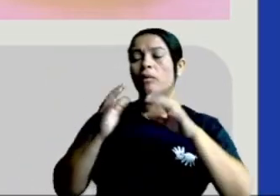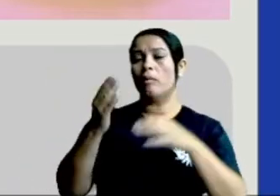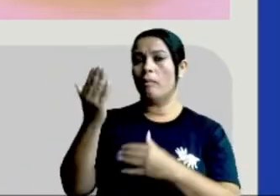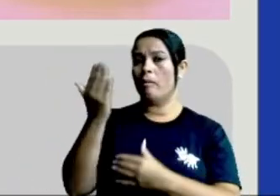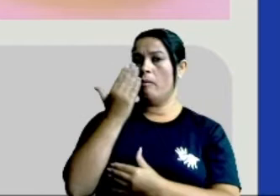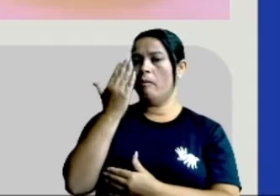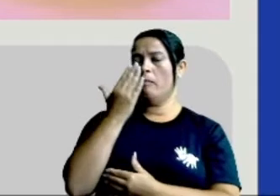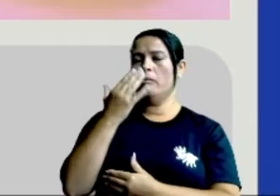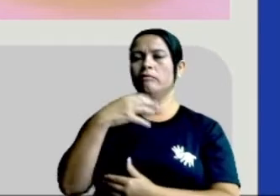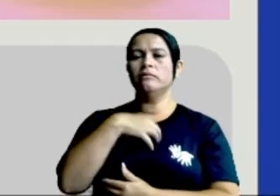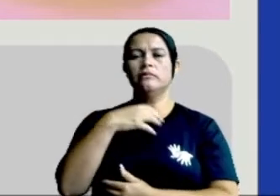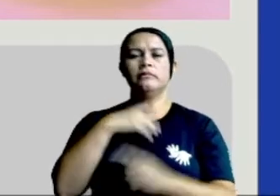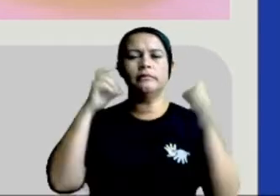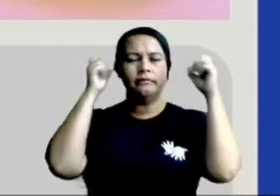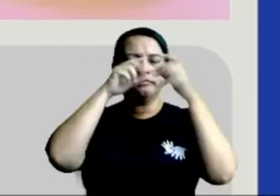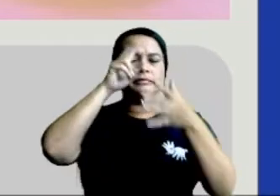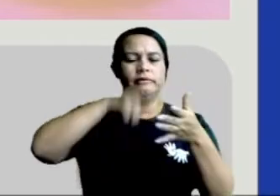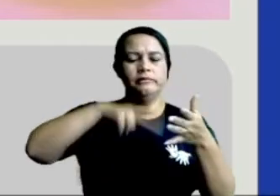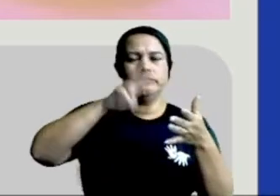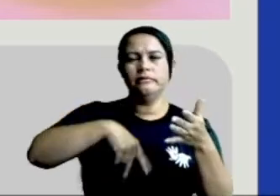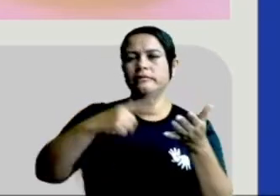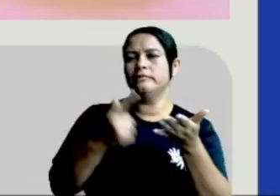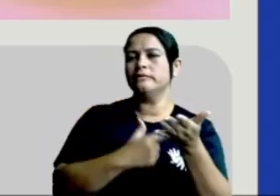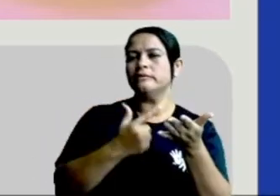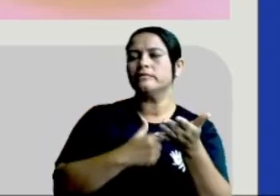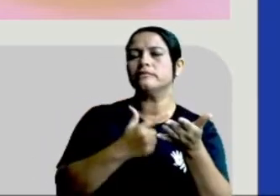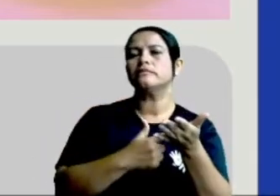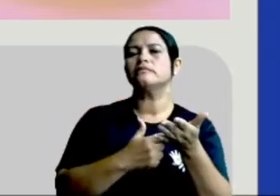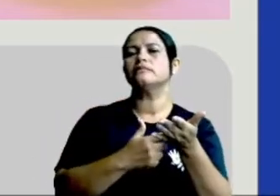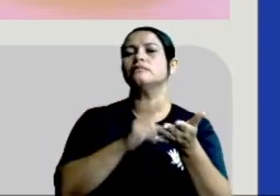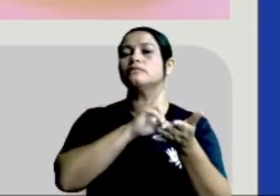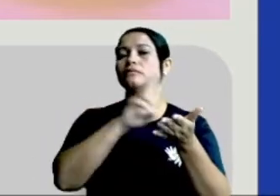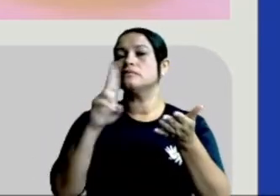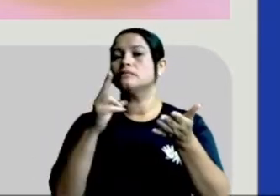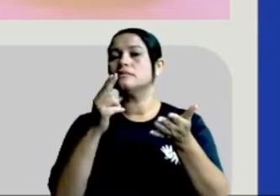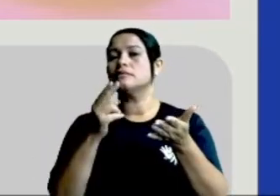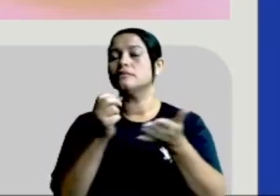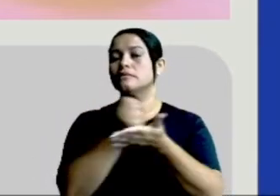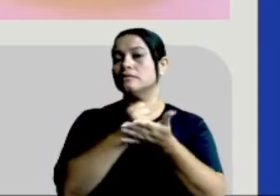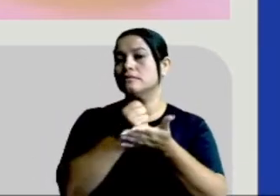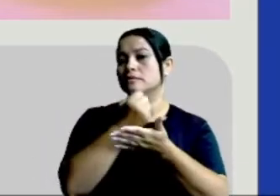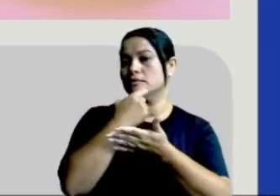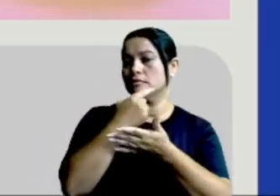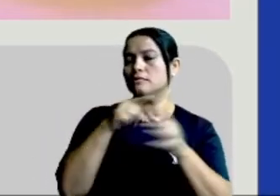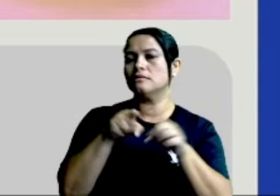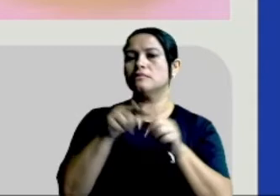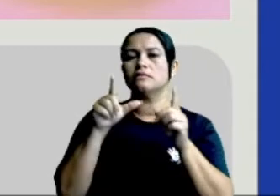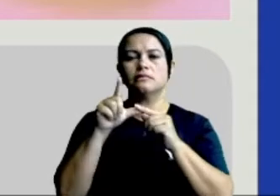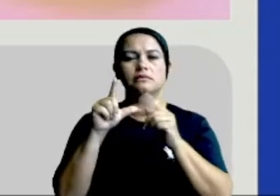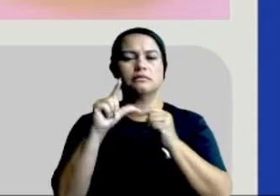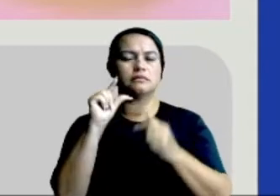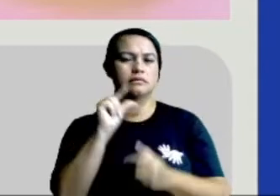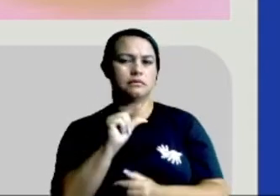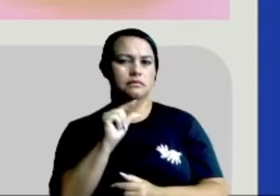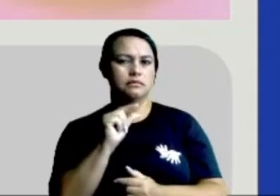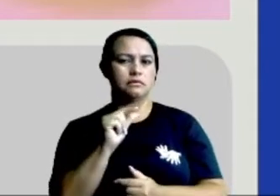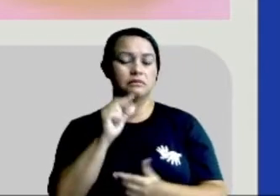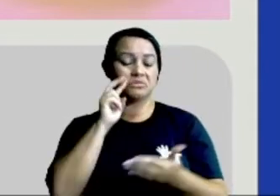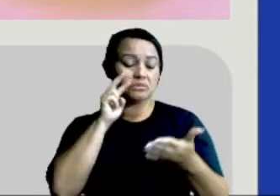ela vai ter dificuldade para ler livros, ler bulas de medicamentos, ler letrinhas pequenas próximo a